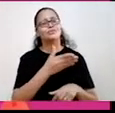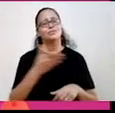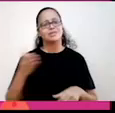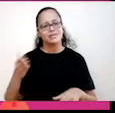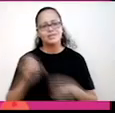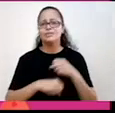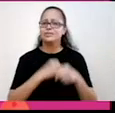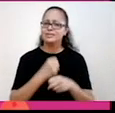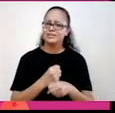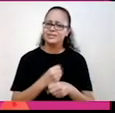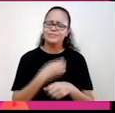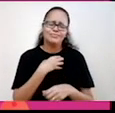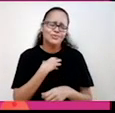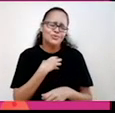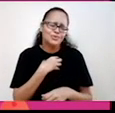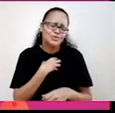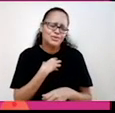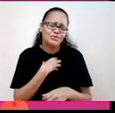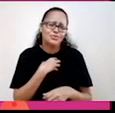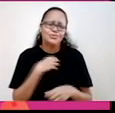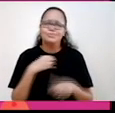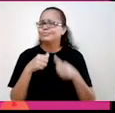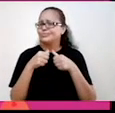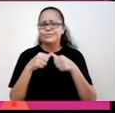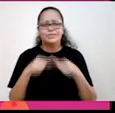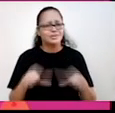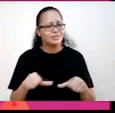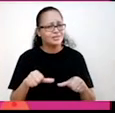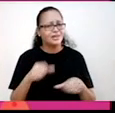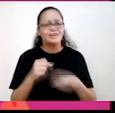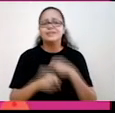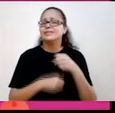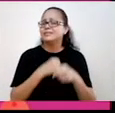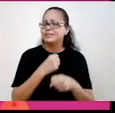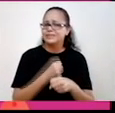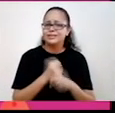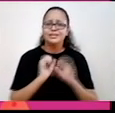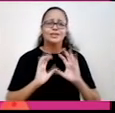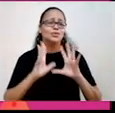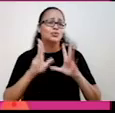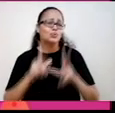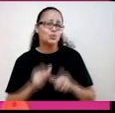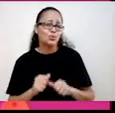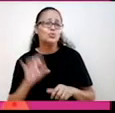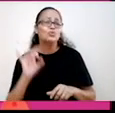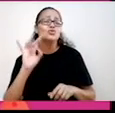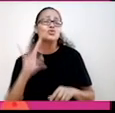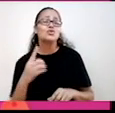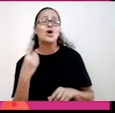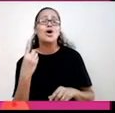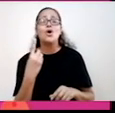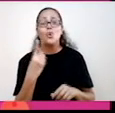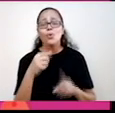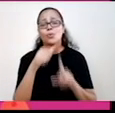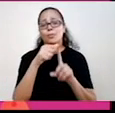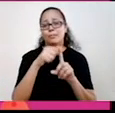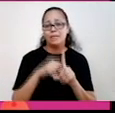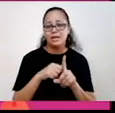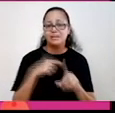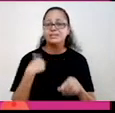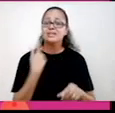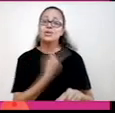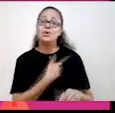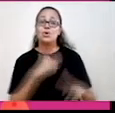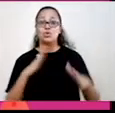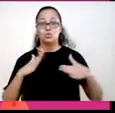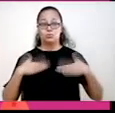ano. Sinto muito por não ter estado com vocês durante o ano todo. Fiquei apenas um mês em sala de aula, né, e fomos surpreendidos